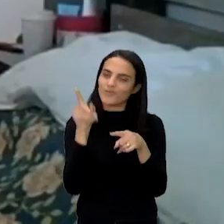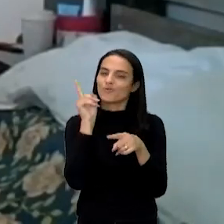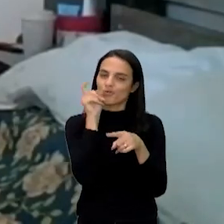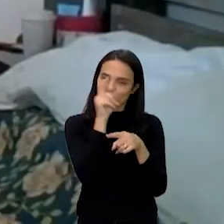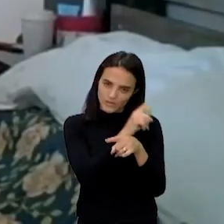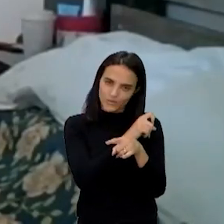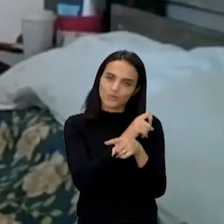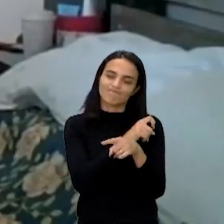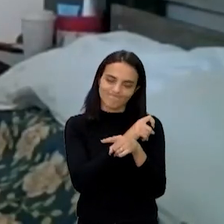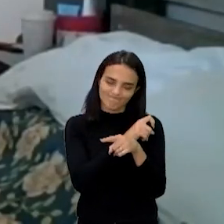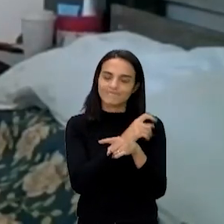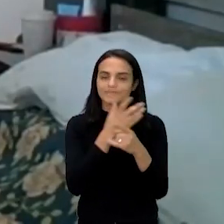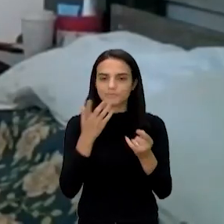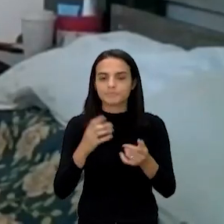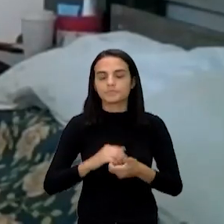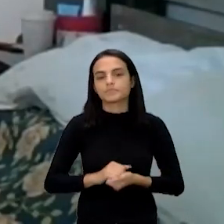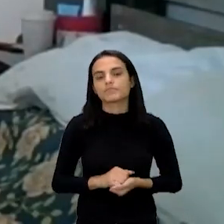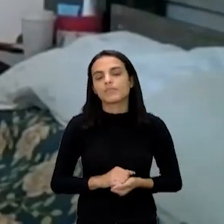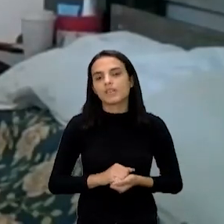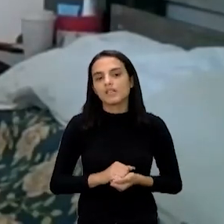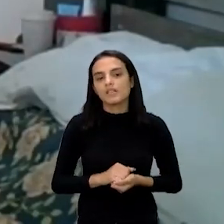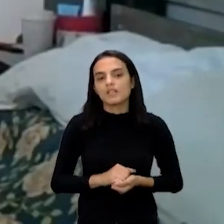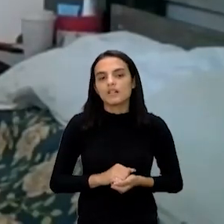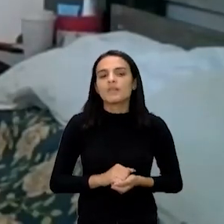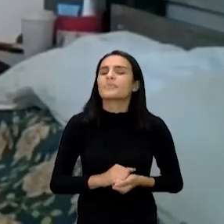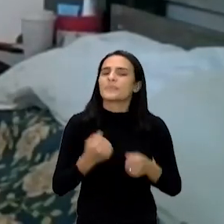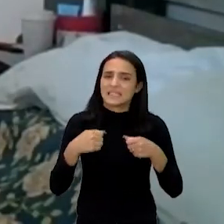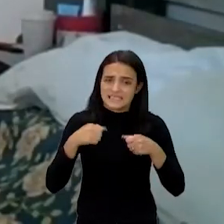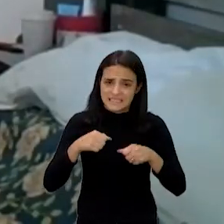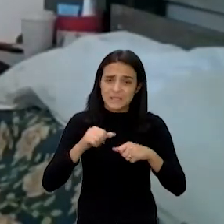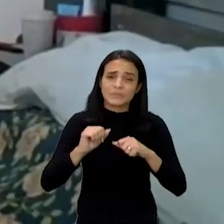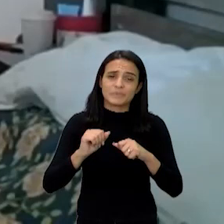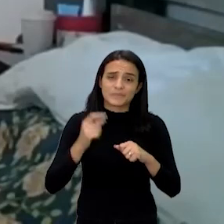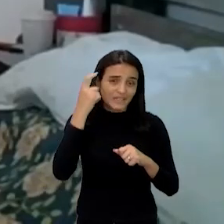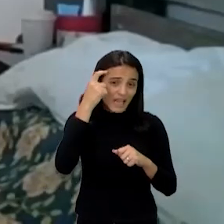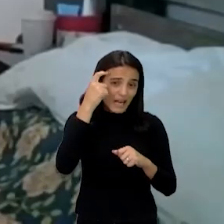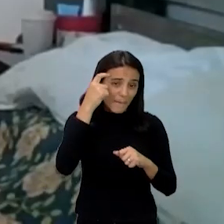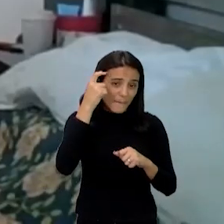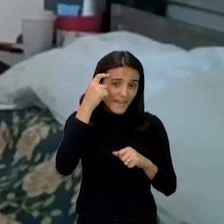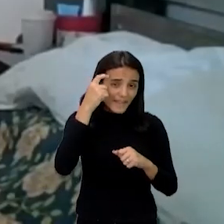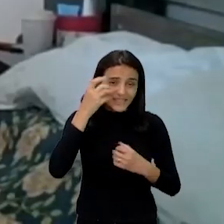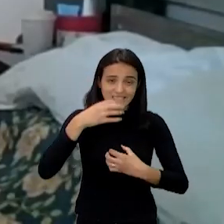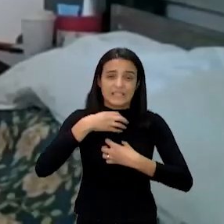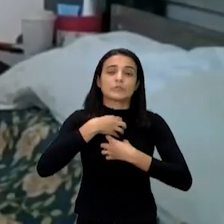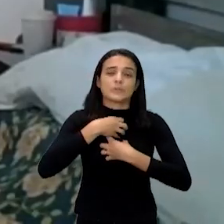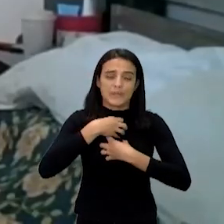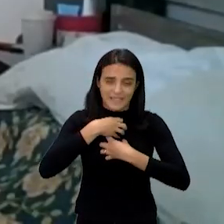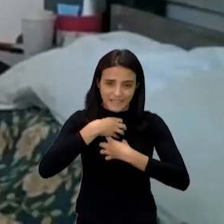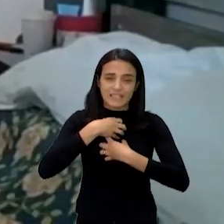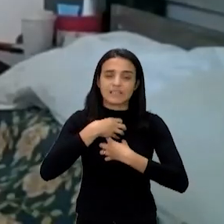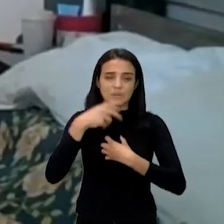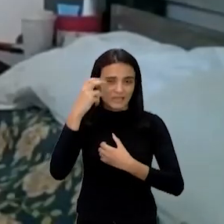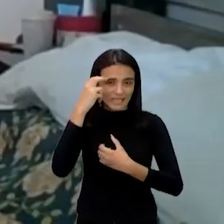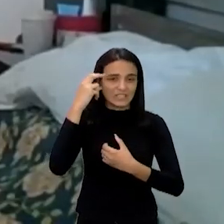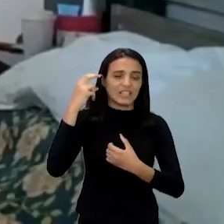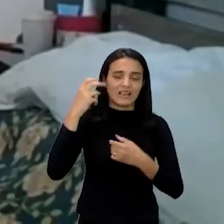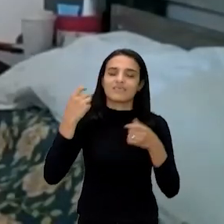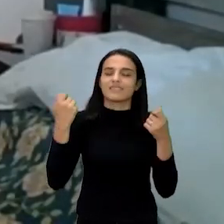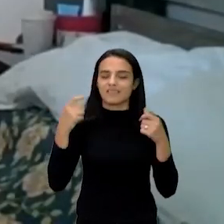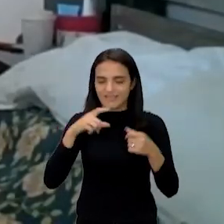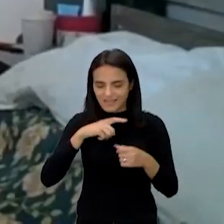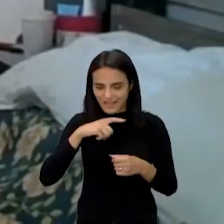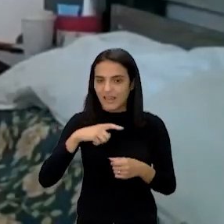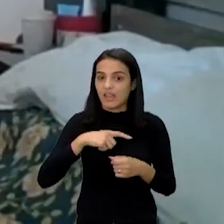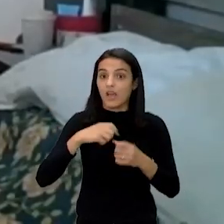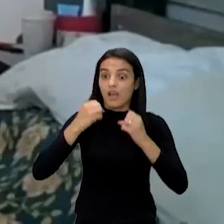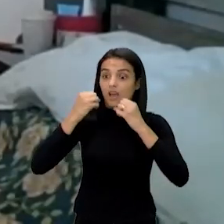Não é fácil, tá? E exige muito do emocional, exige muito da capacidade. Eu acho que eu nunca falei tanto da minha